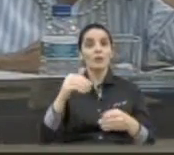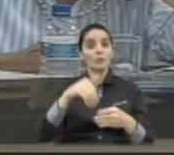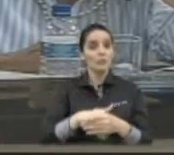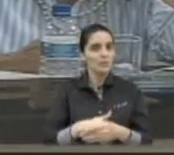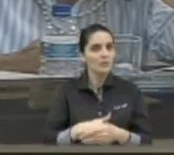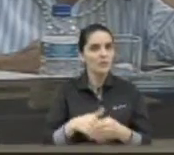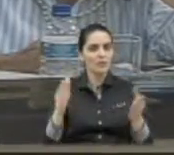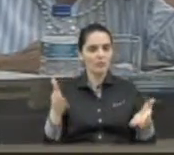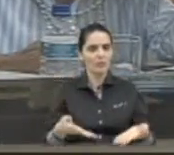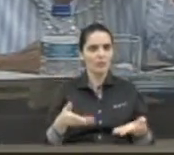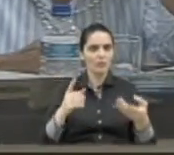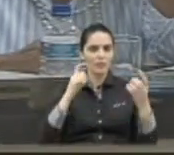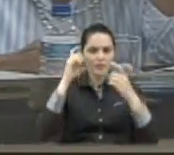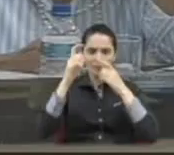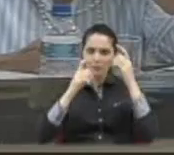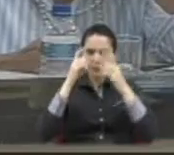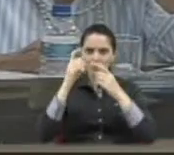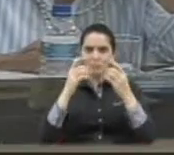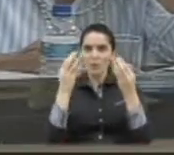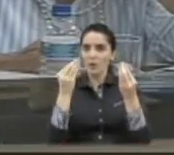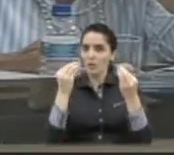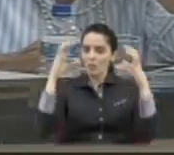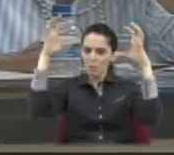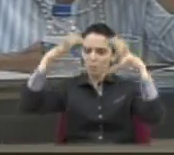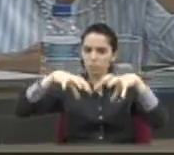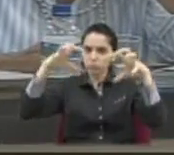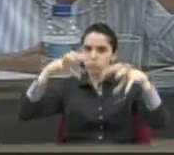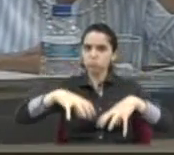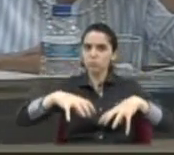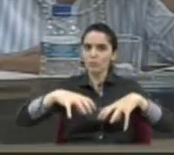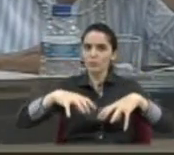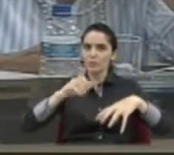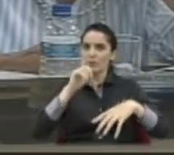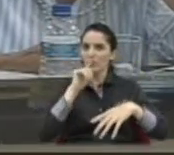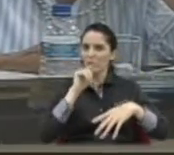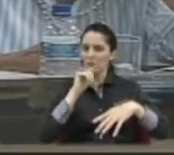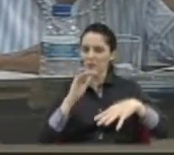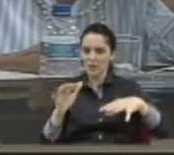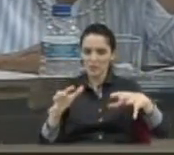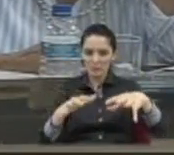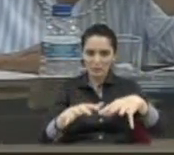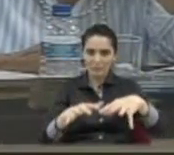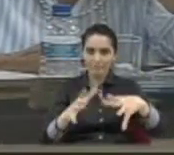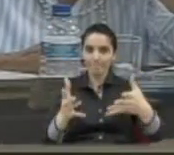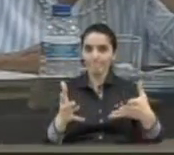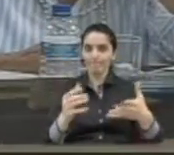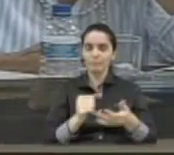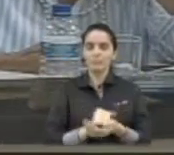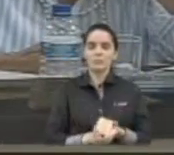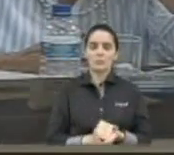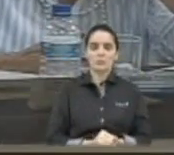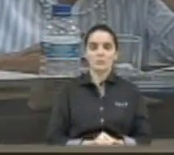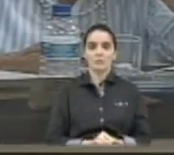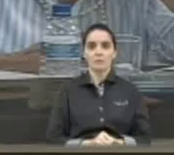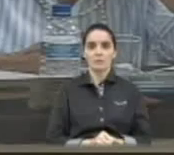essas caçambas na rua, muita chuva, o acúmulo de água, o acúmulo de água. E